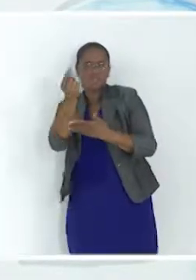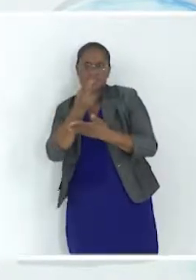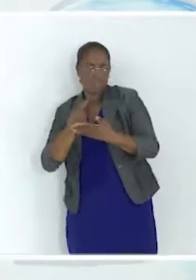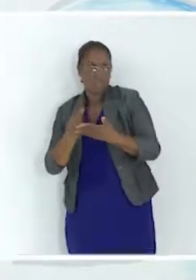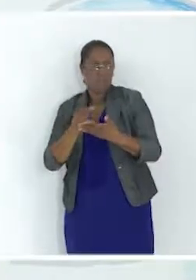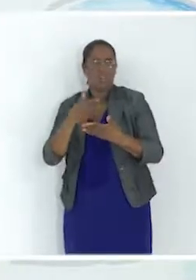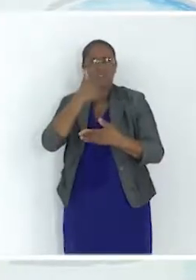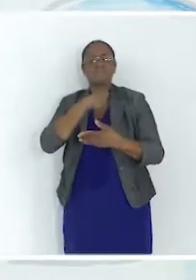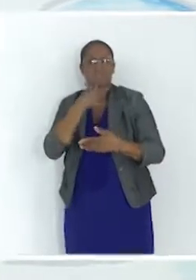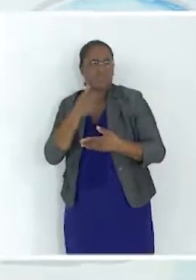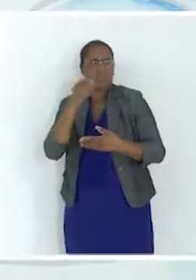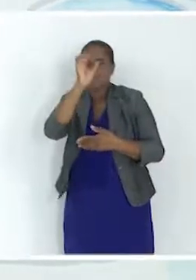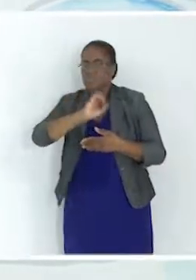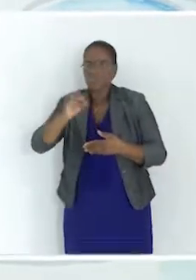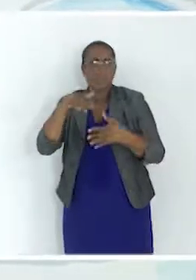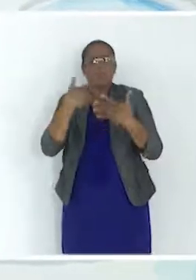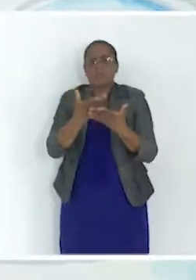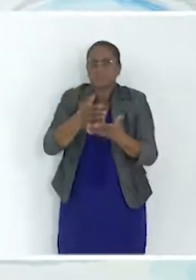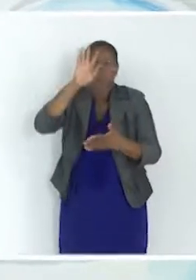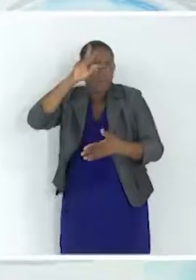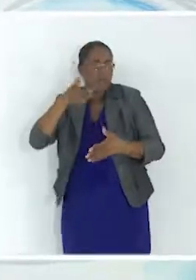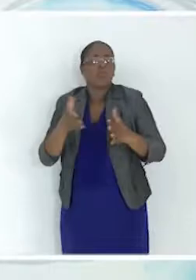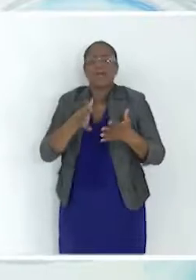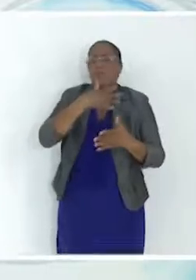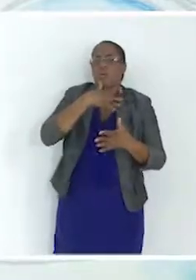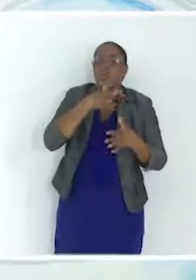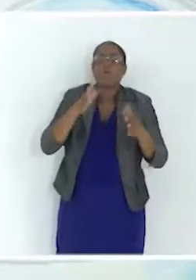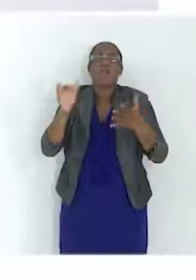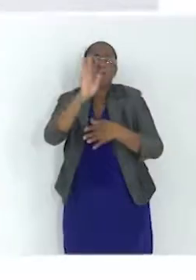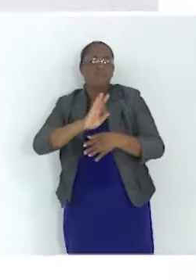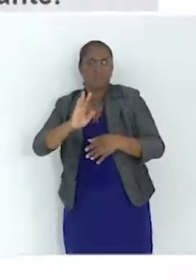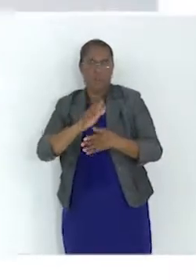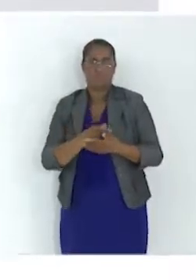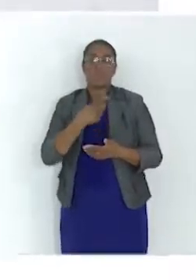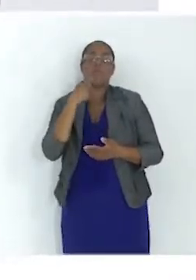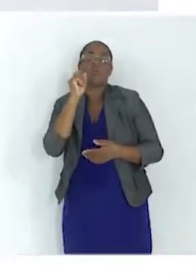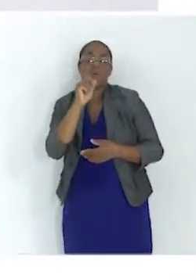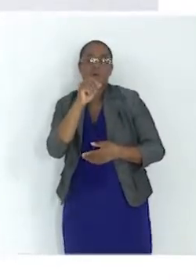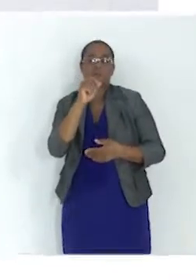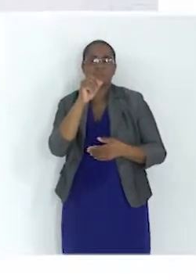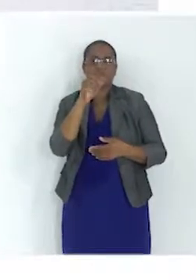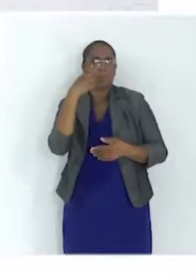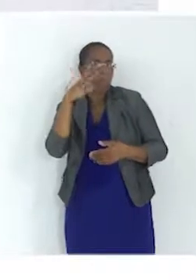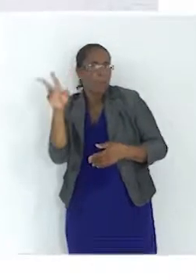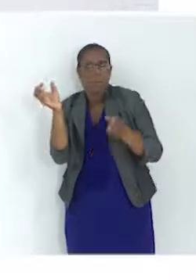não sabem qual é a forma. Então, é um nome abstrato. E